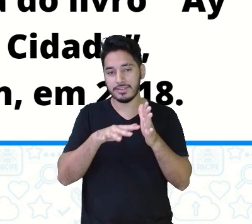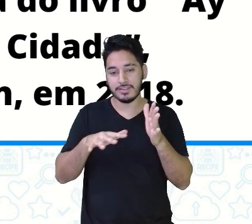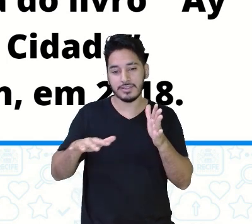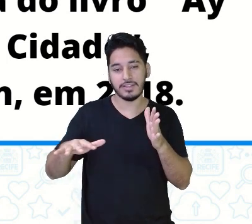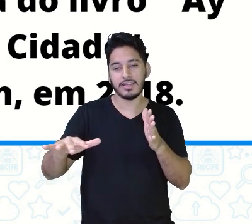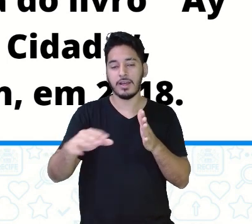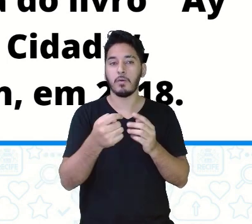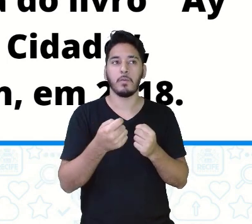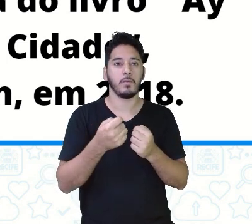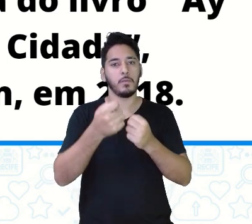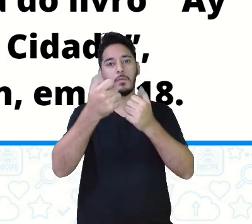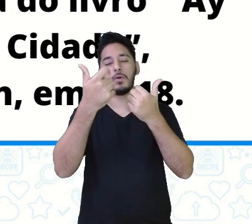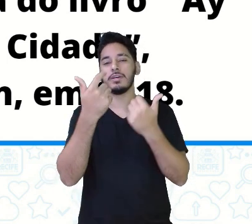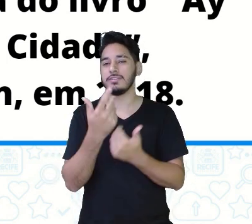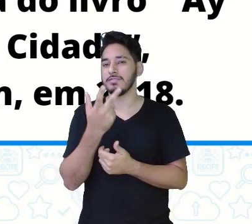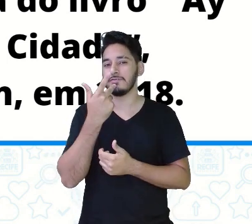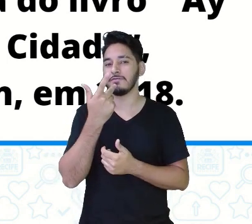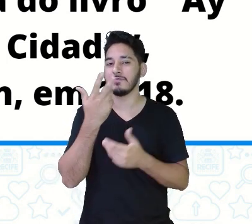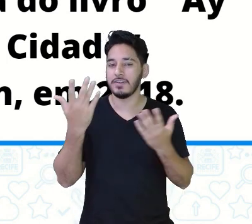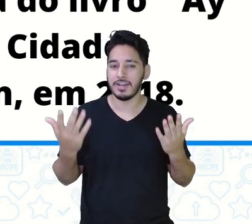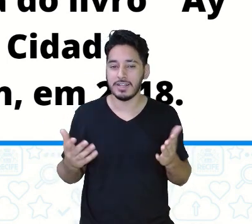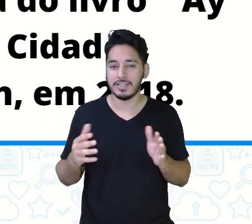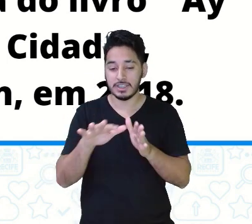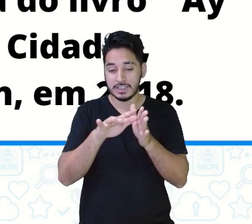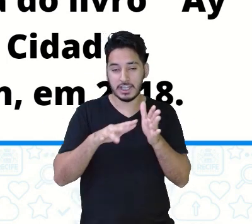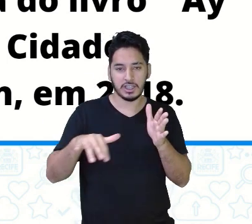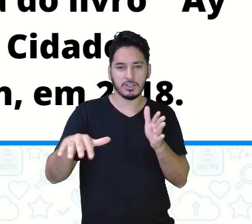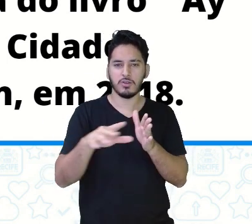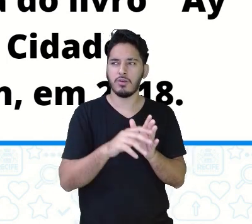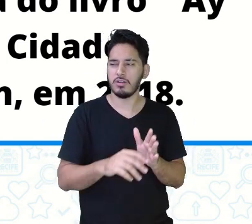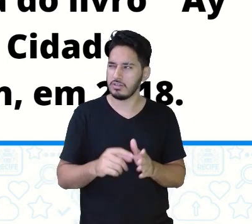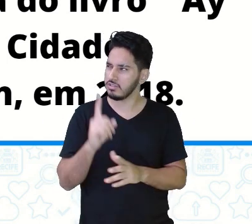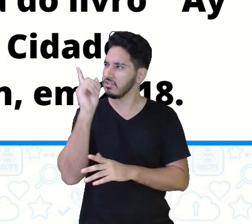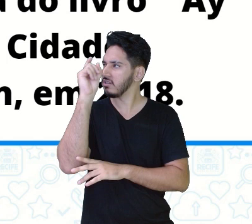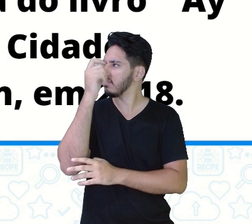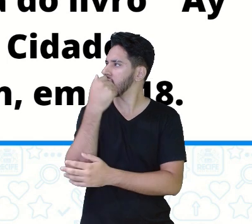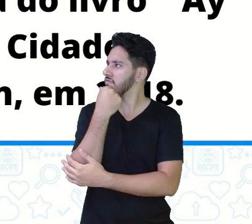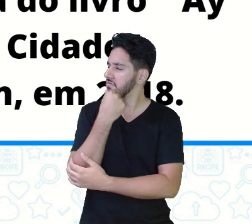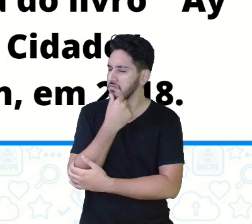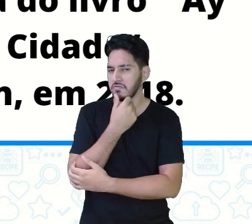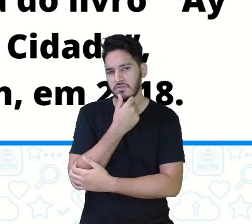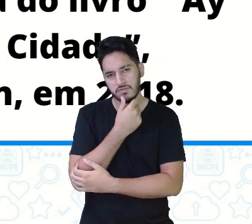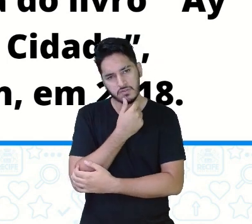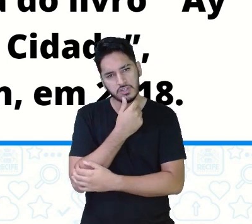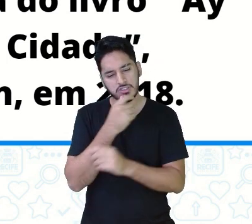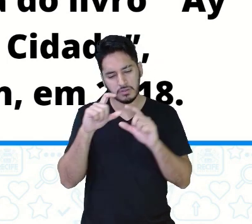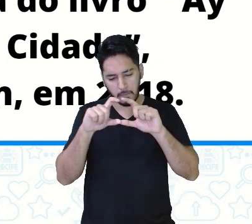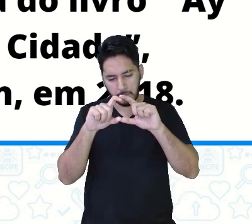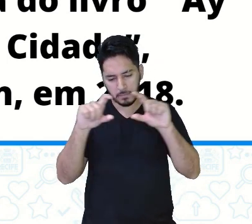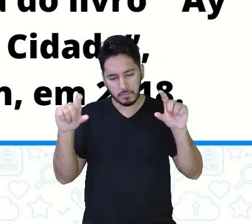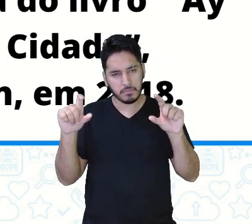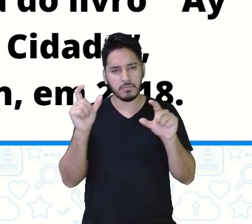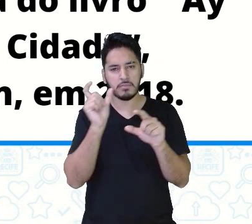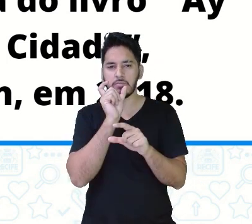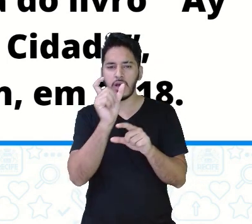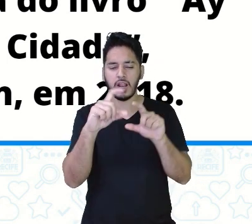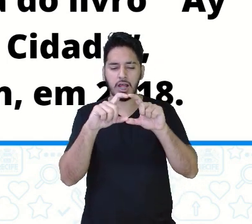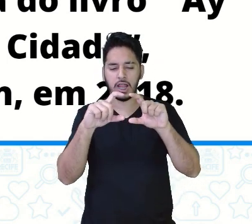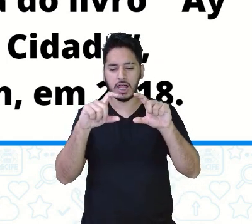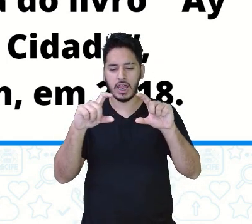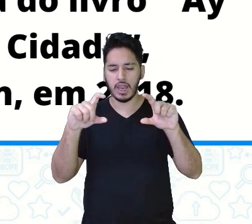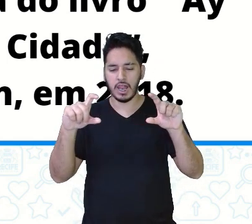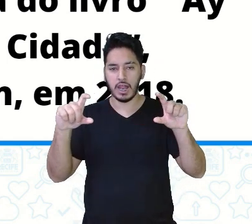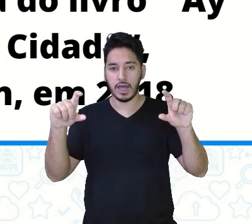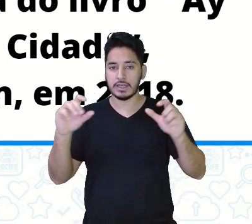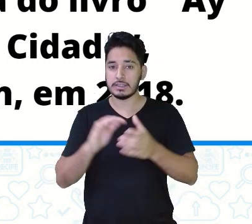territorialidade, quase que não sai, perdão. Territorialidade, isso é quase um trava-língua, né, professora Kedma? Essa palavra aí. Quase. E